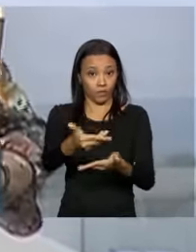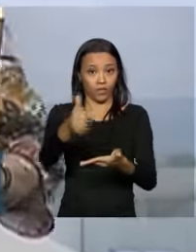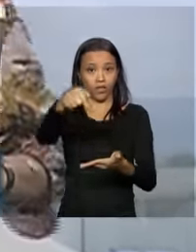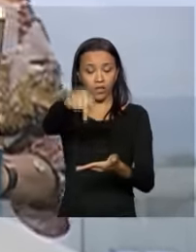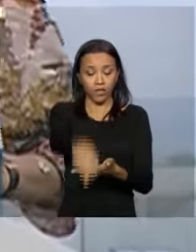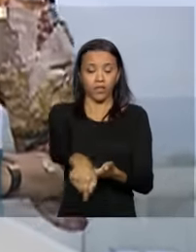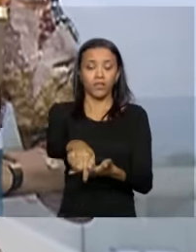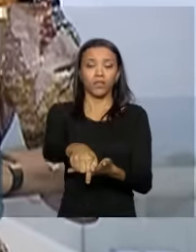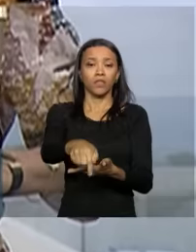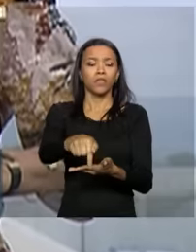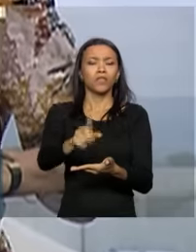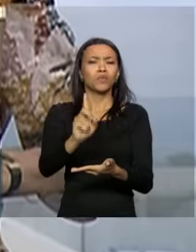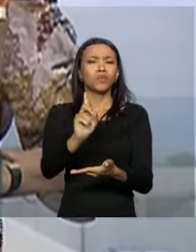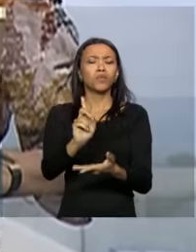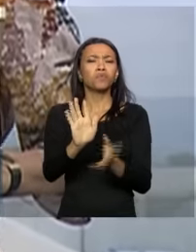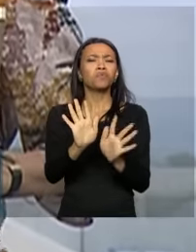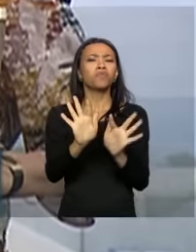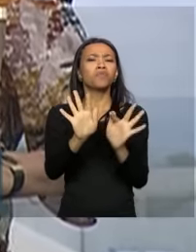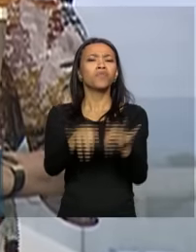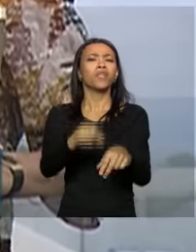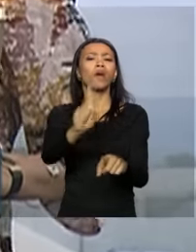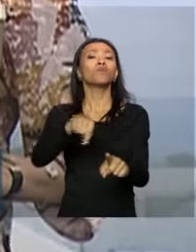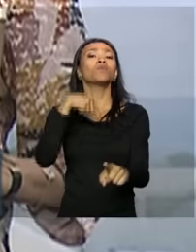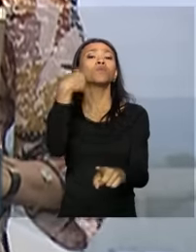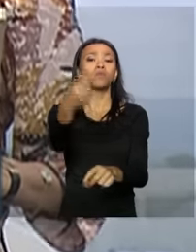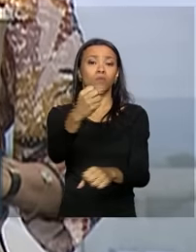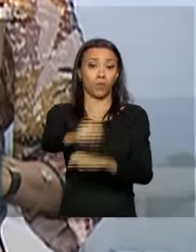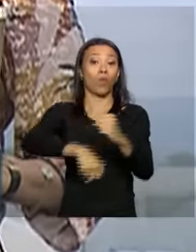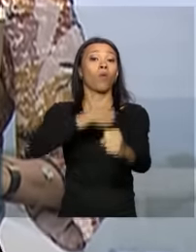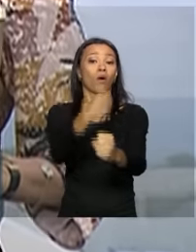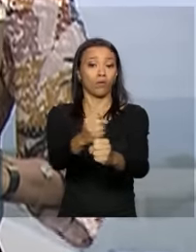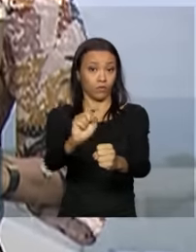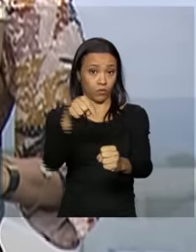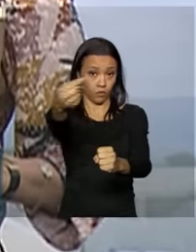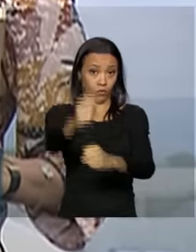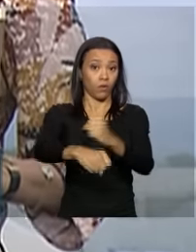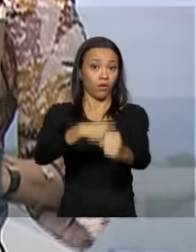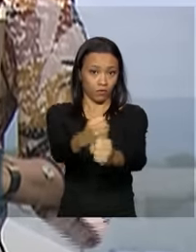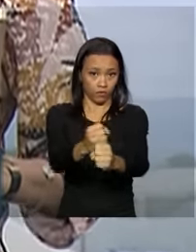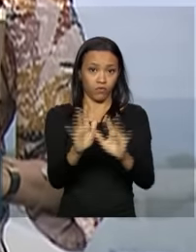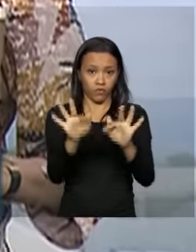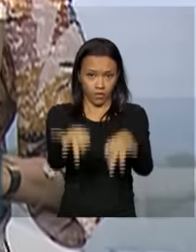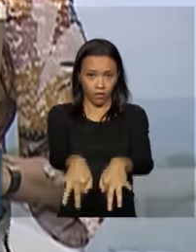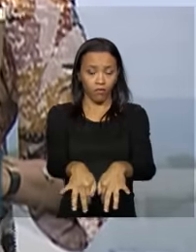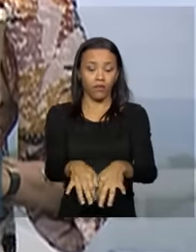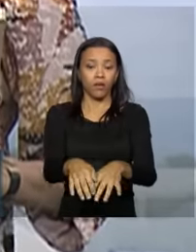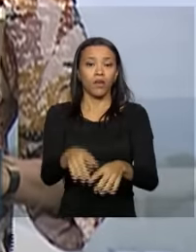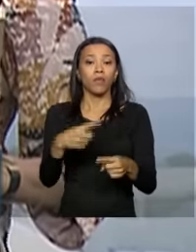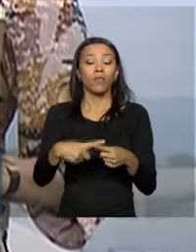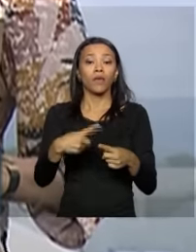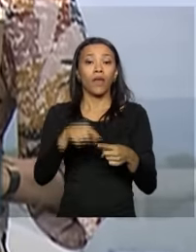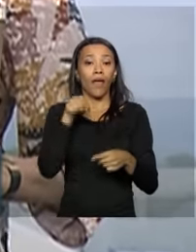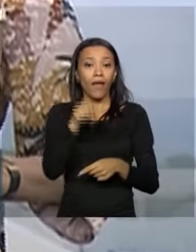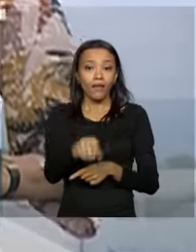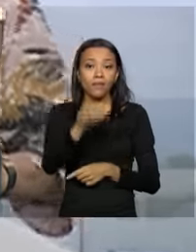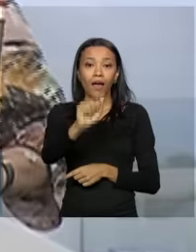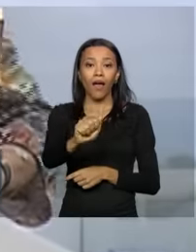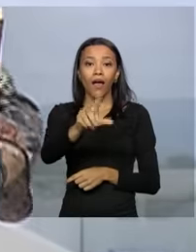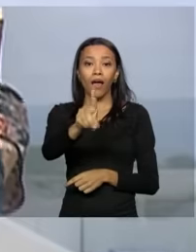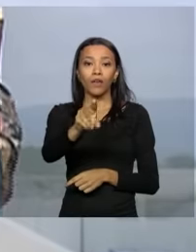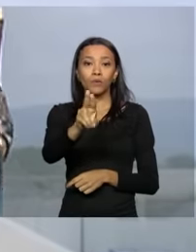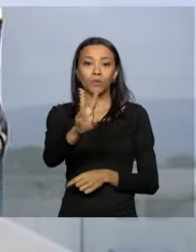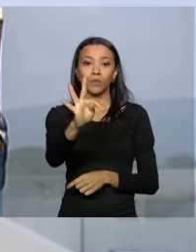para estar aqui no final do outro ano, porque vai levar, que é a adutora, a